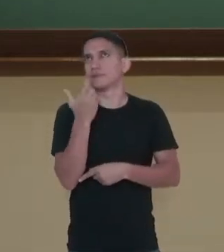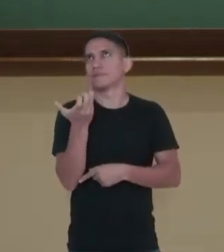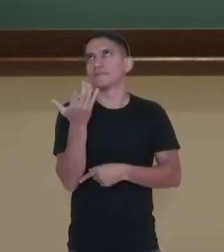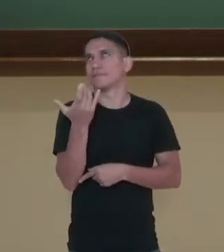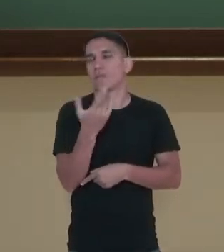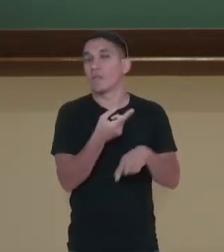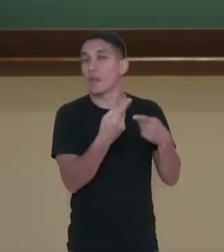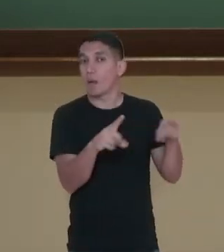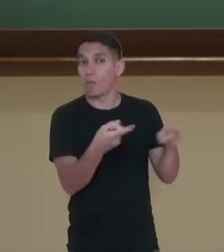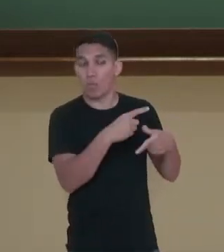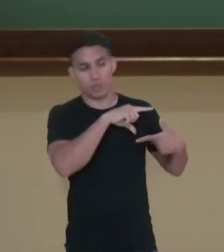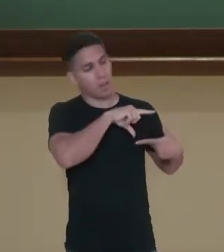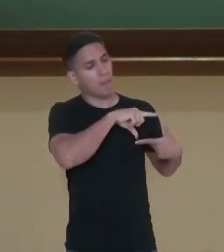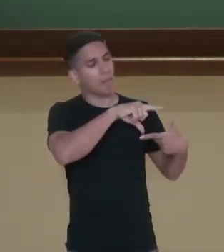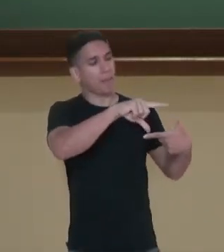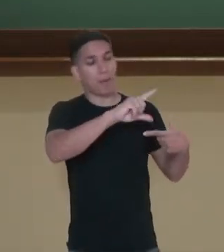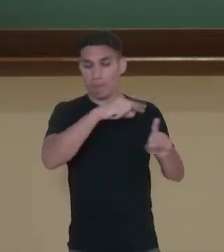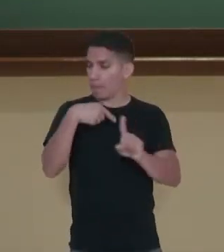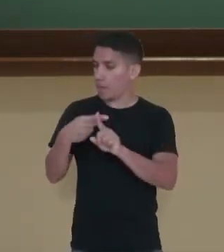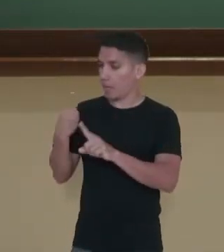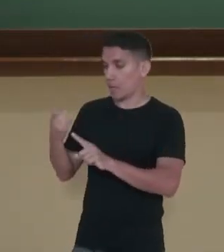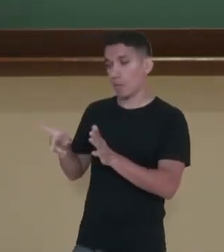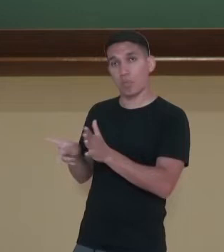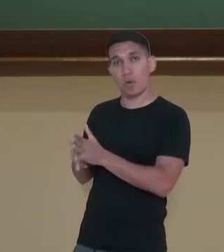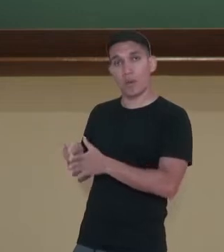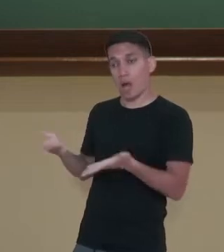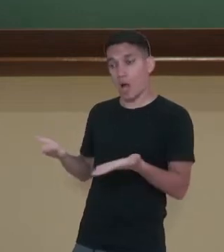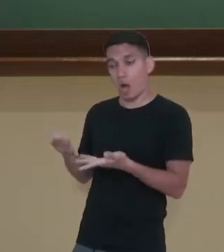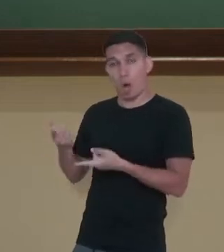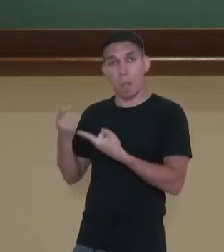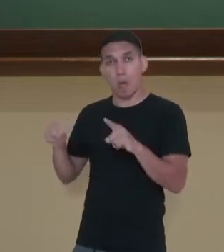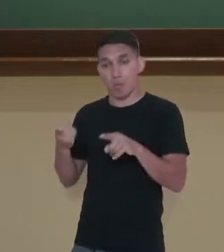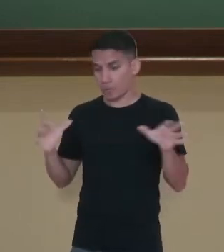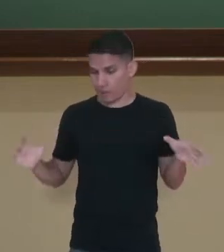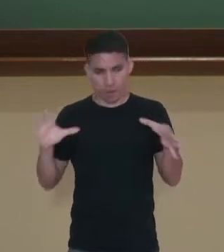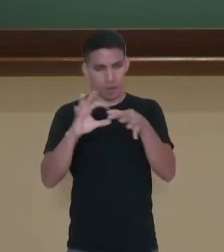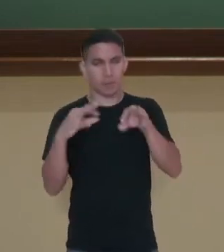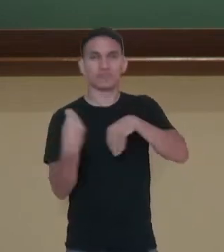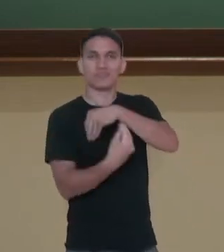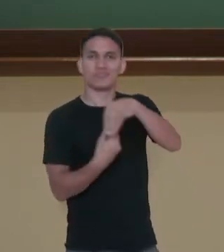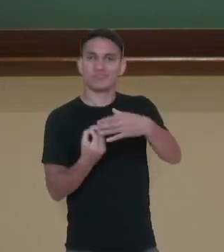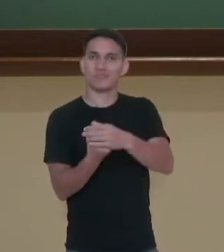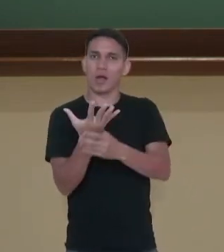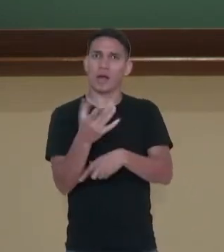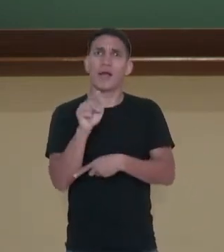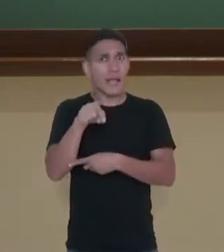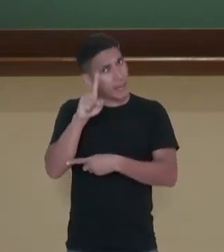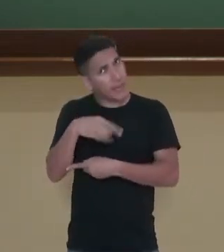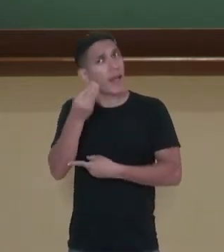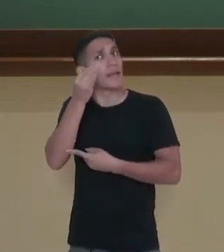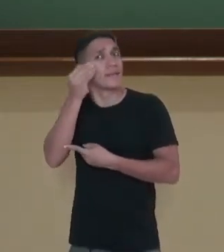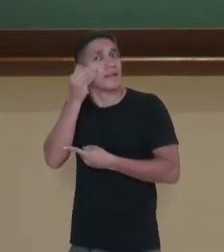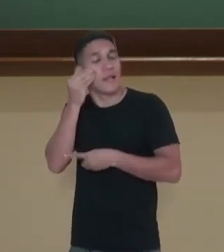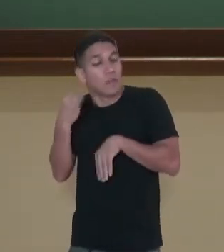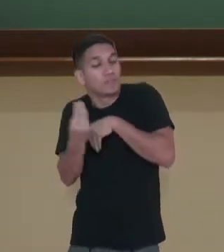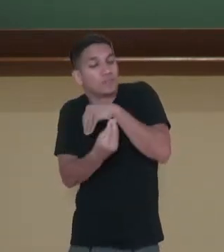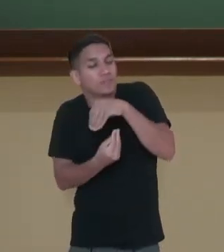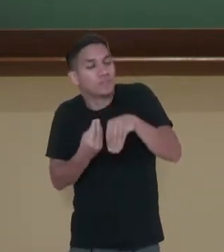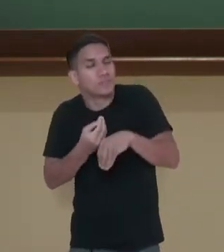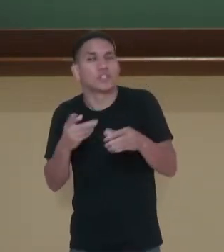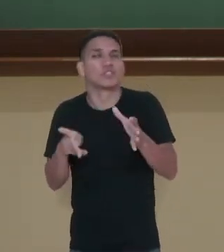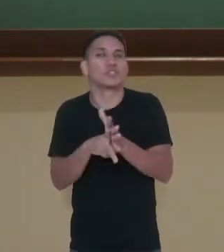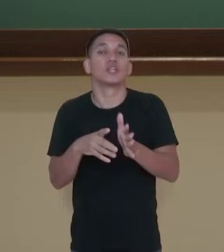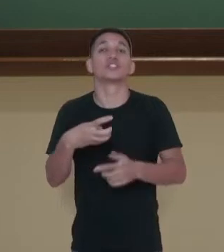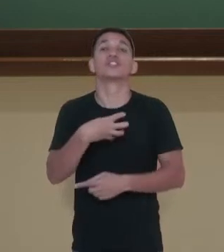a música clássica com a música contemporânea. Isso já pode ser uma experimentação musical, uma sonoridade, uma